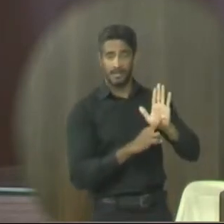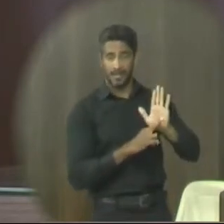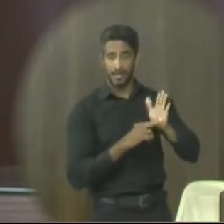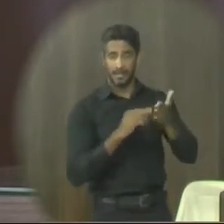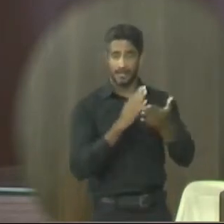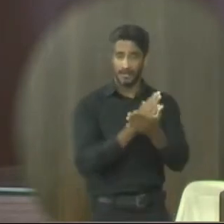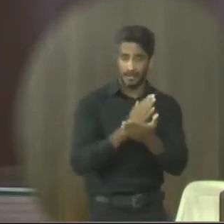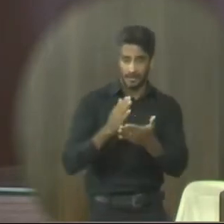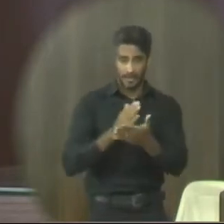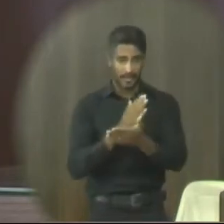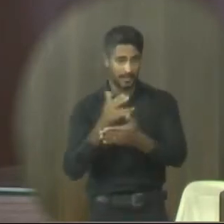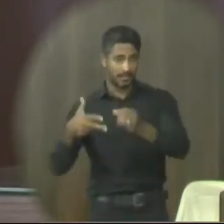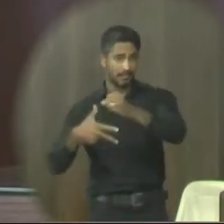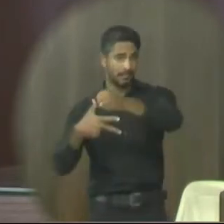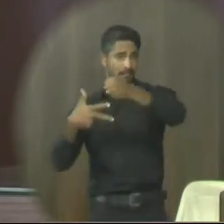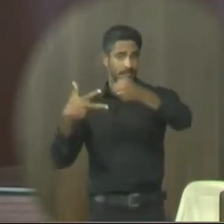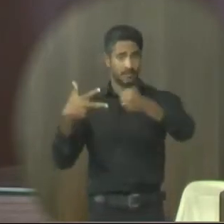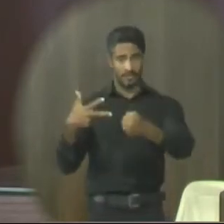separação dos poderes.